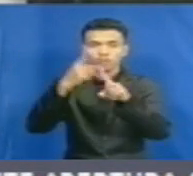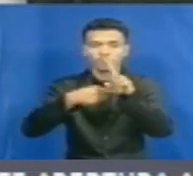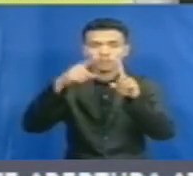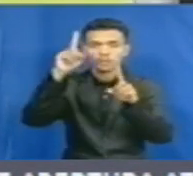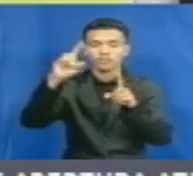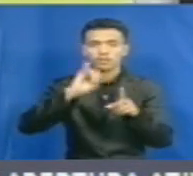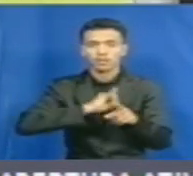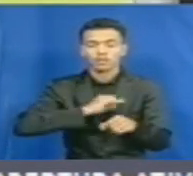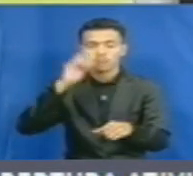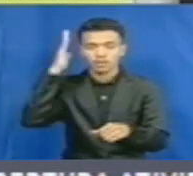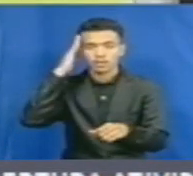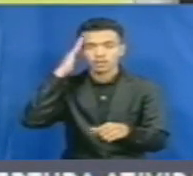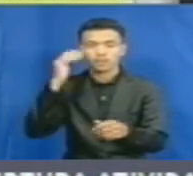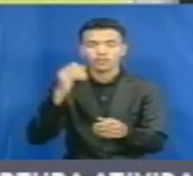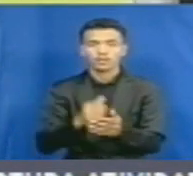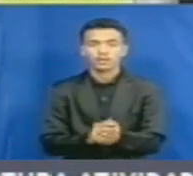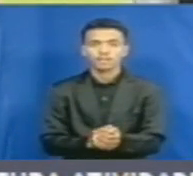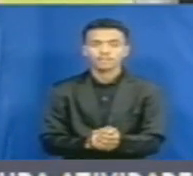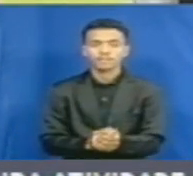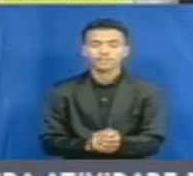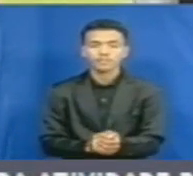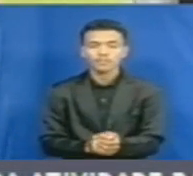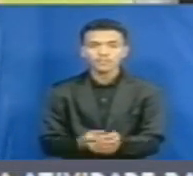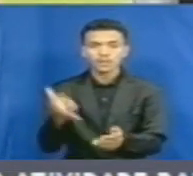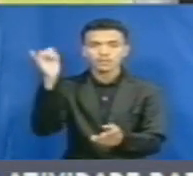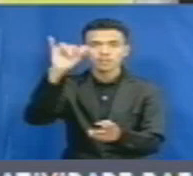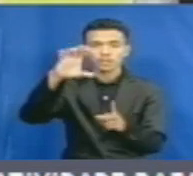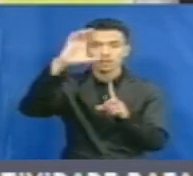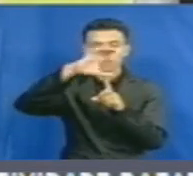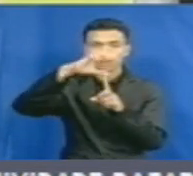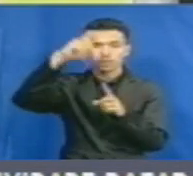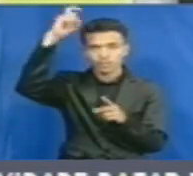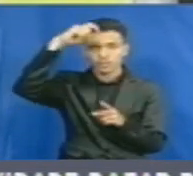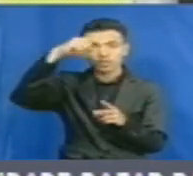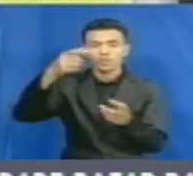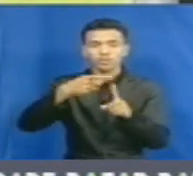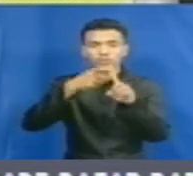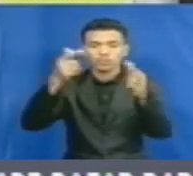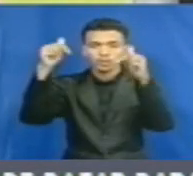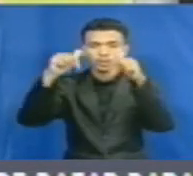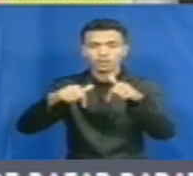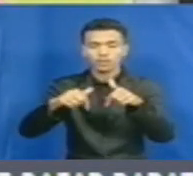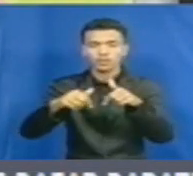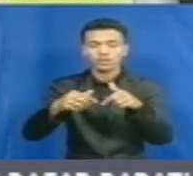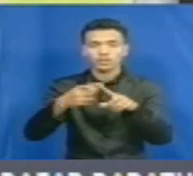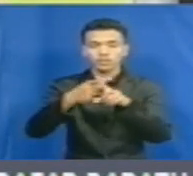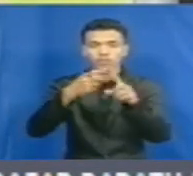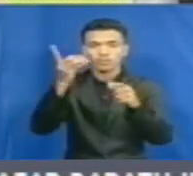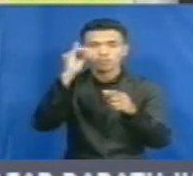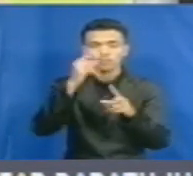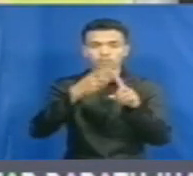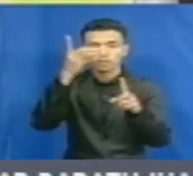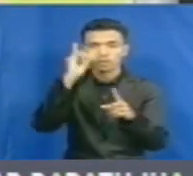Atene. Também momento ne sira nebot Unisma nean, atumai usidili, mai visita sira na atividade ne, então sira